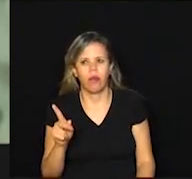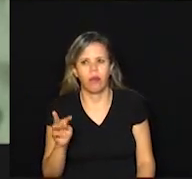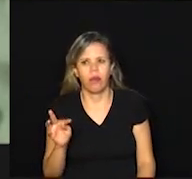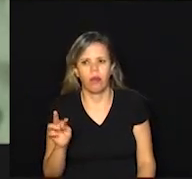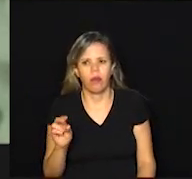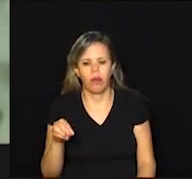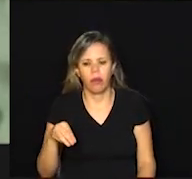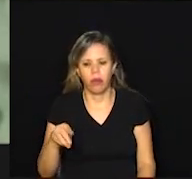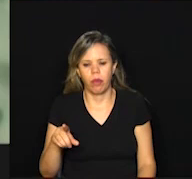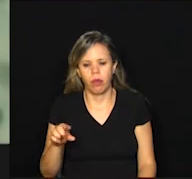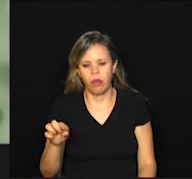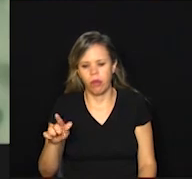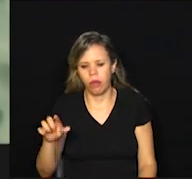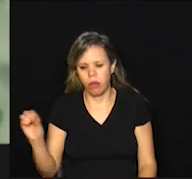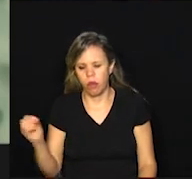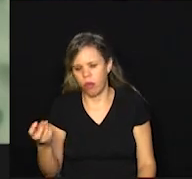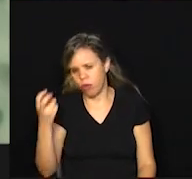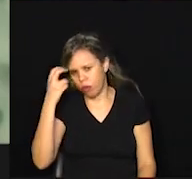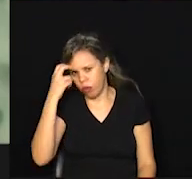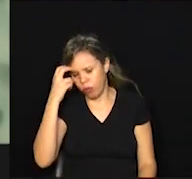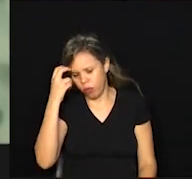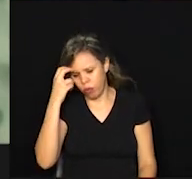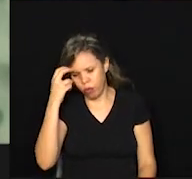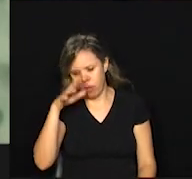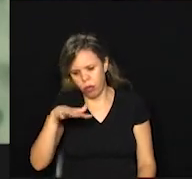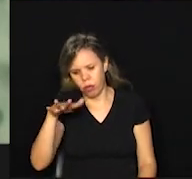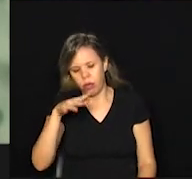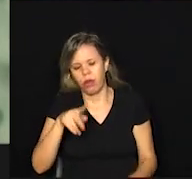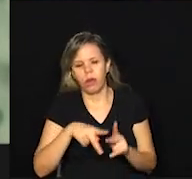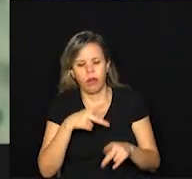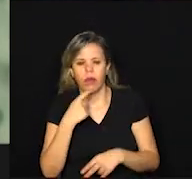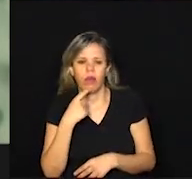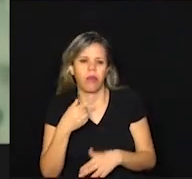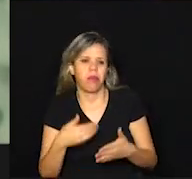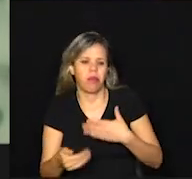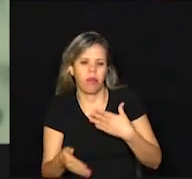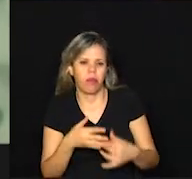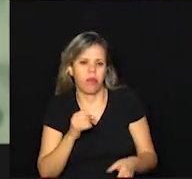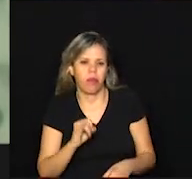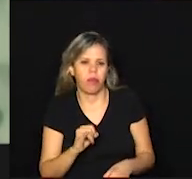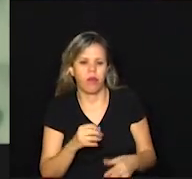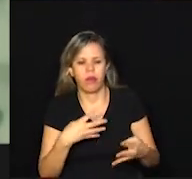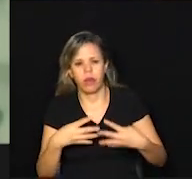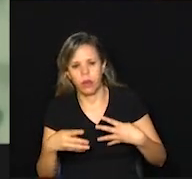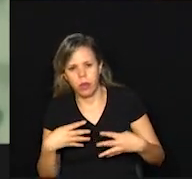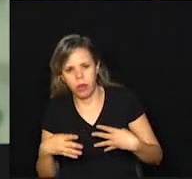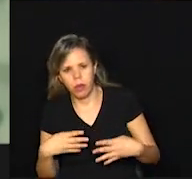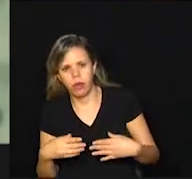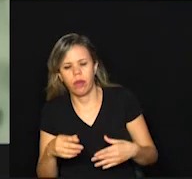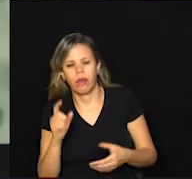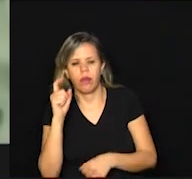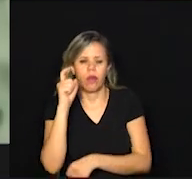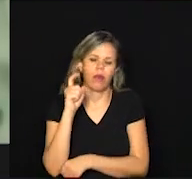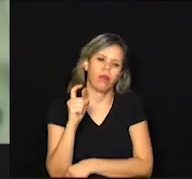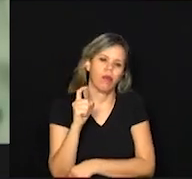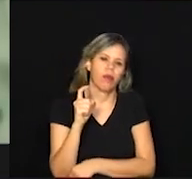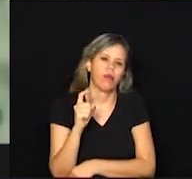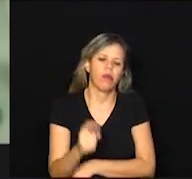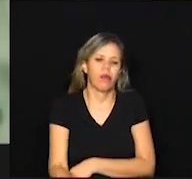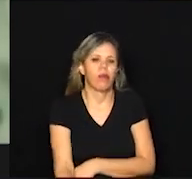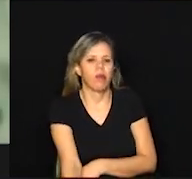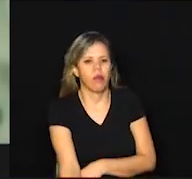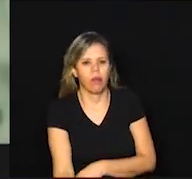do nosso povo da cultura popular de Campinas independente ela se encontra em Barão Geraldo no Cambuí tô